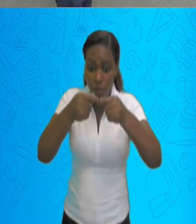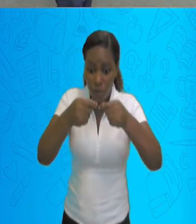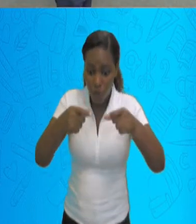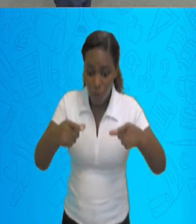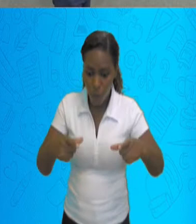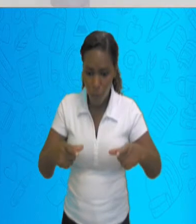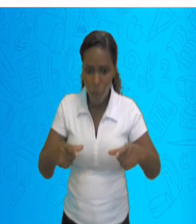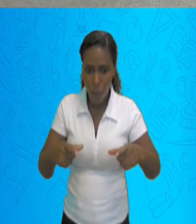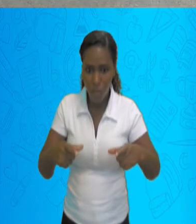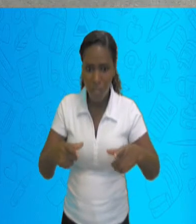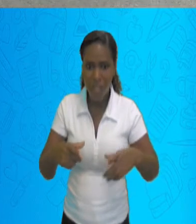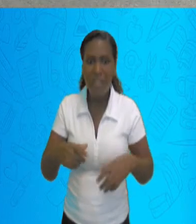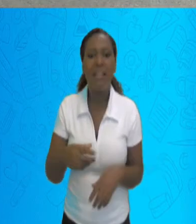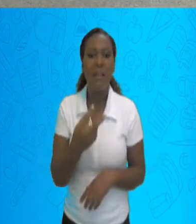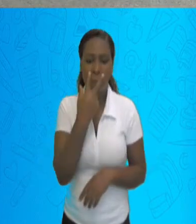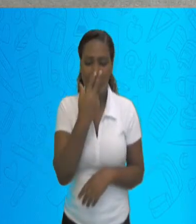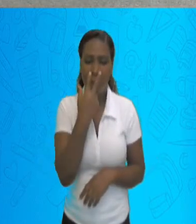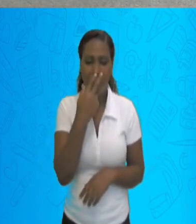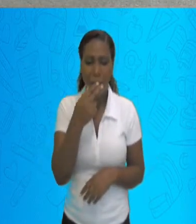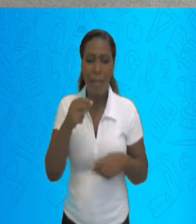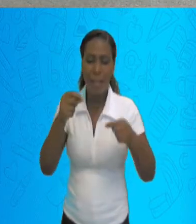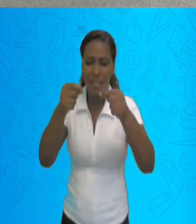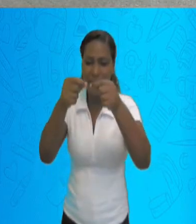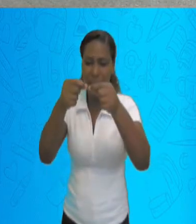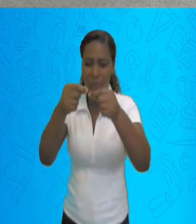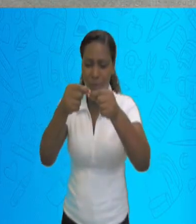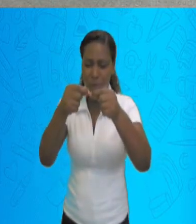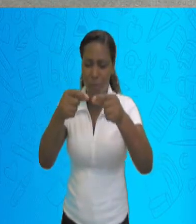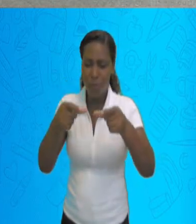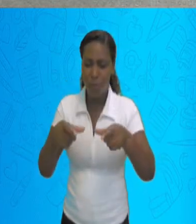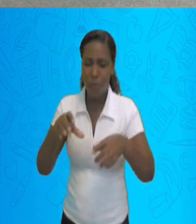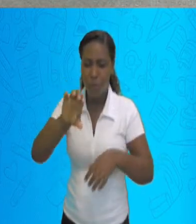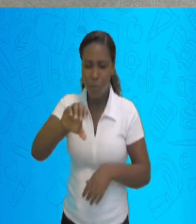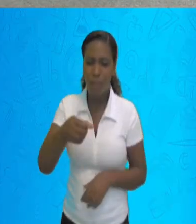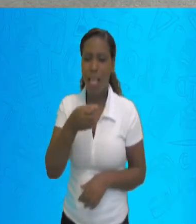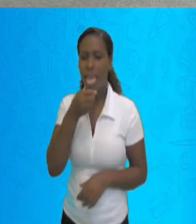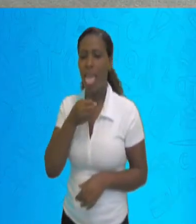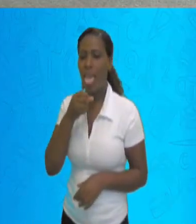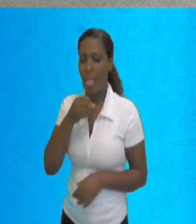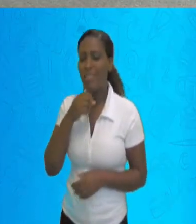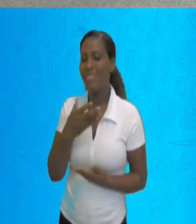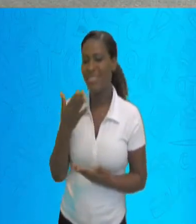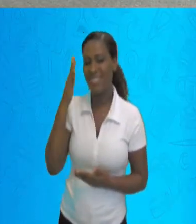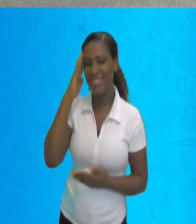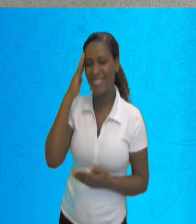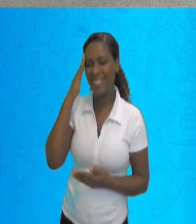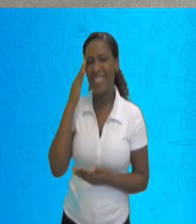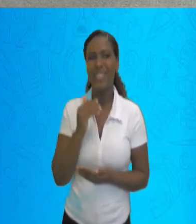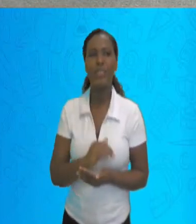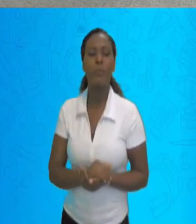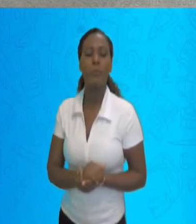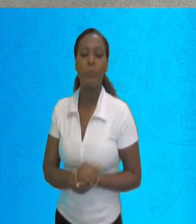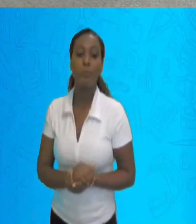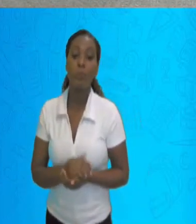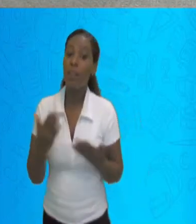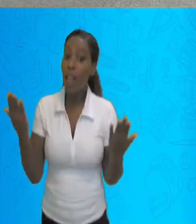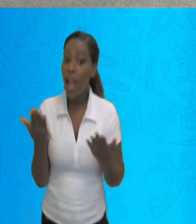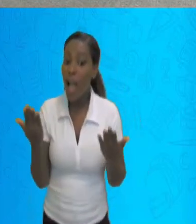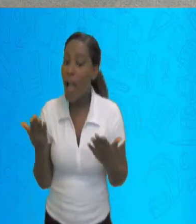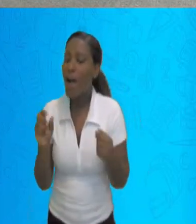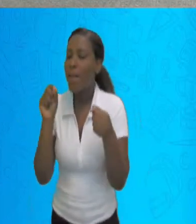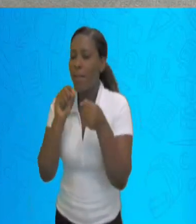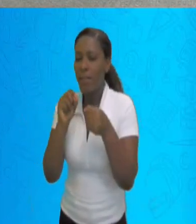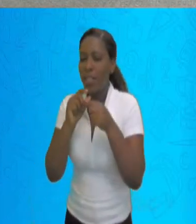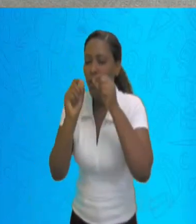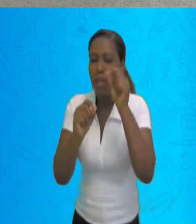é de base redonda. Agora eu vou fazer com vocês uma experiência, para que a nossa aula possa ficar um pouquinho mais